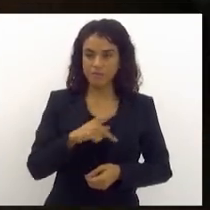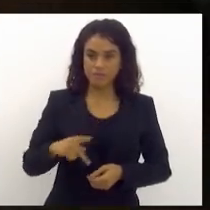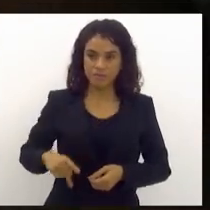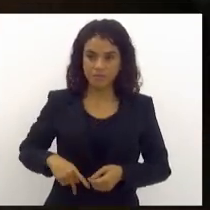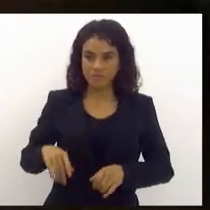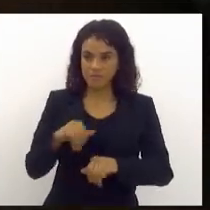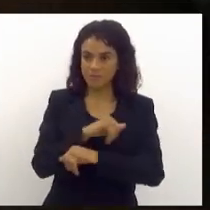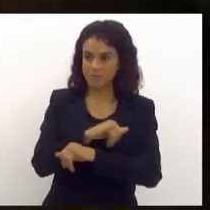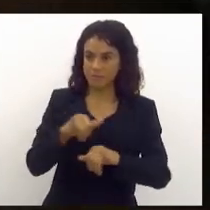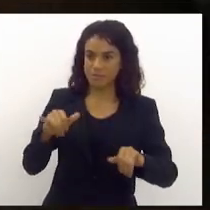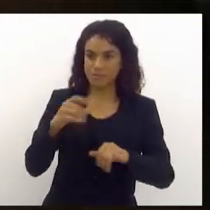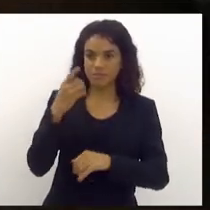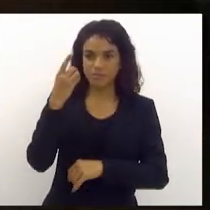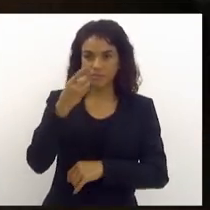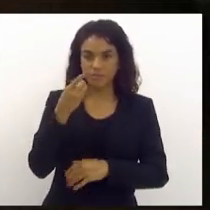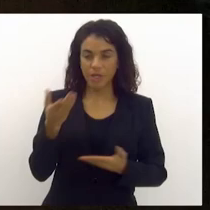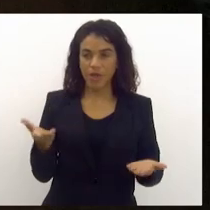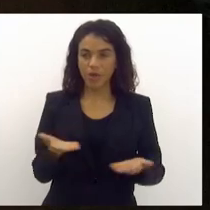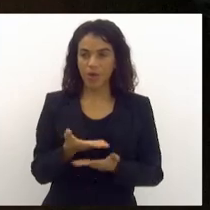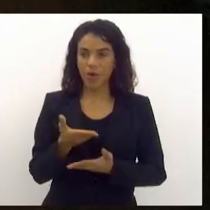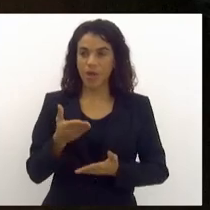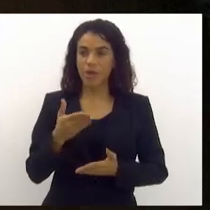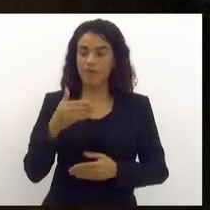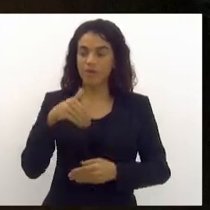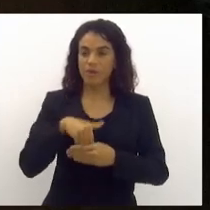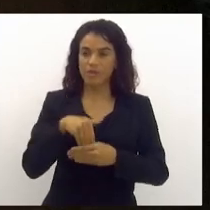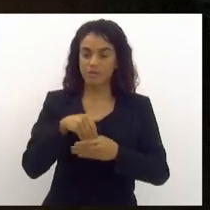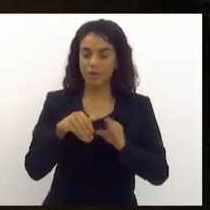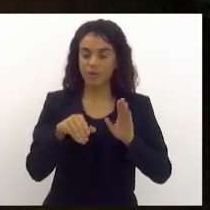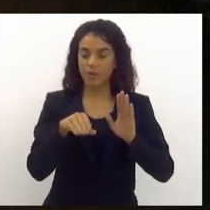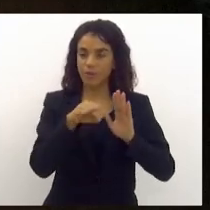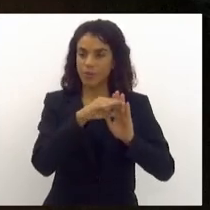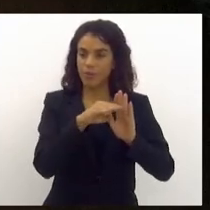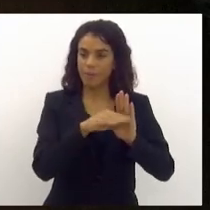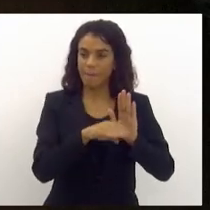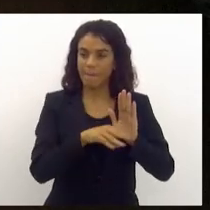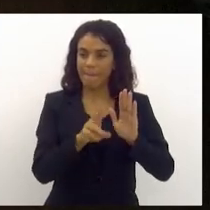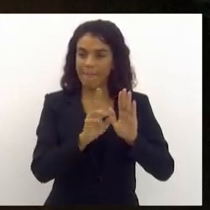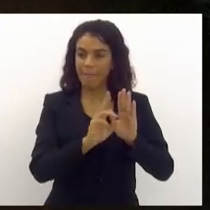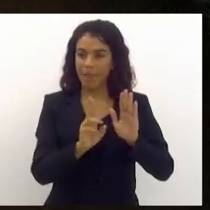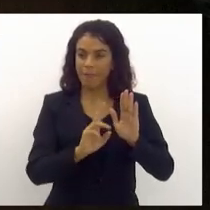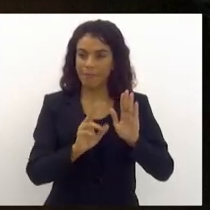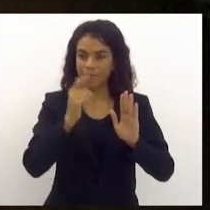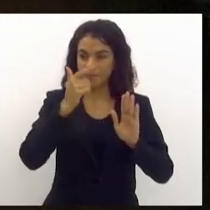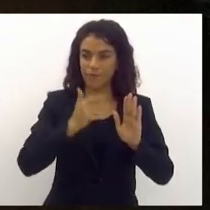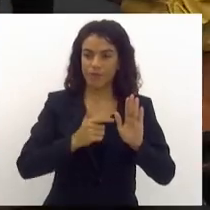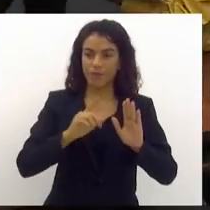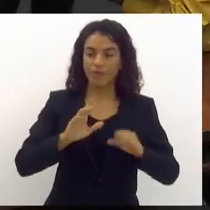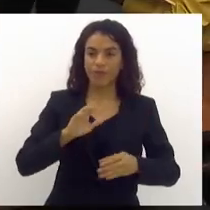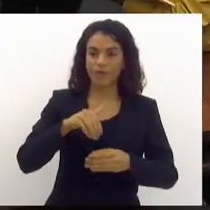aos senhores deputados que estamos em votação nominal, a liderança de governo encaminha o voto sim.